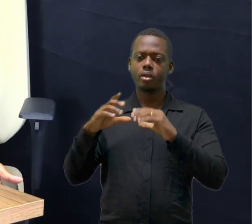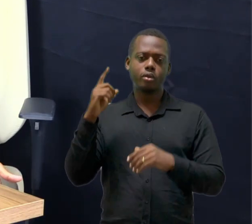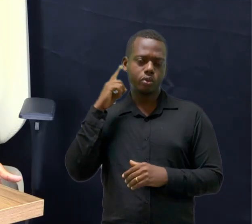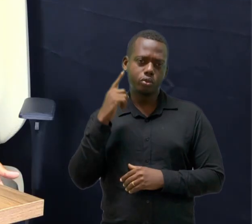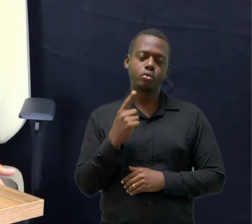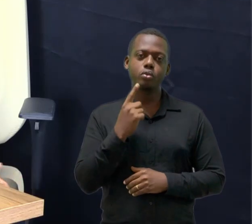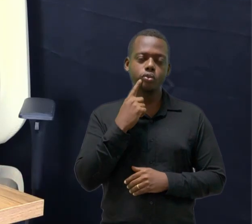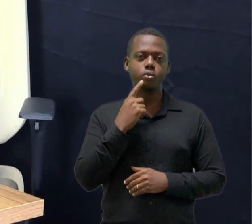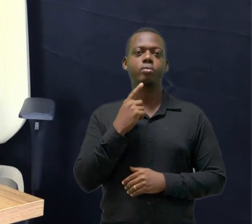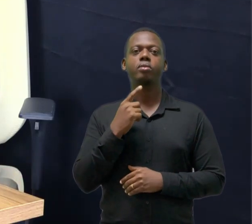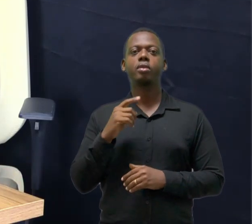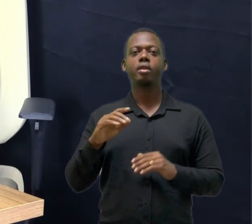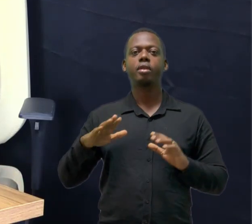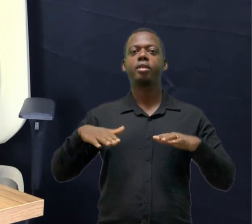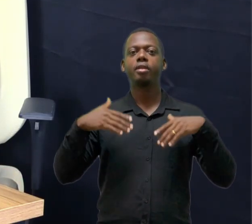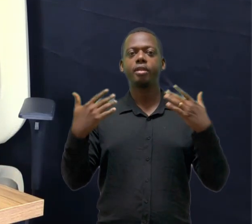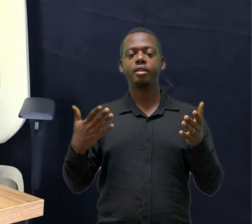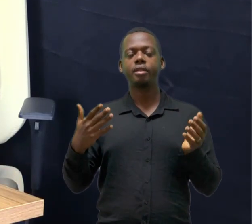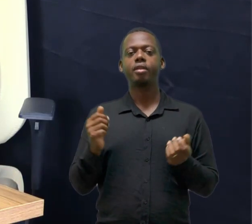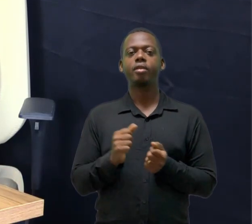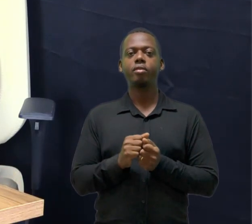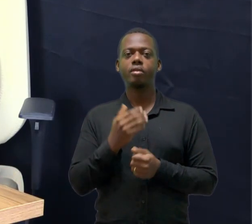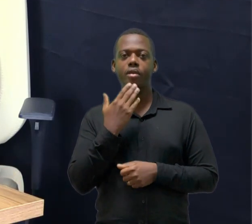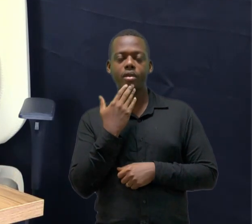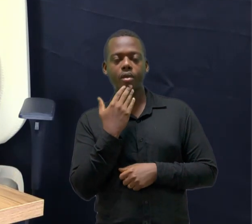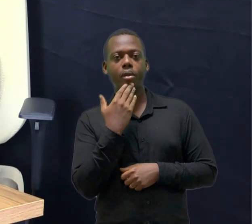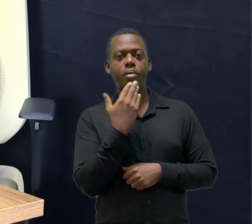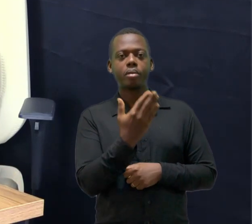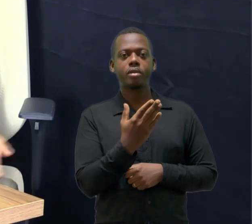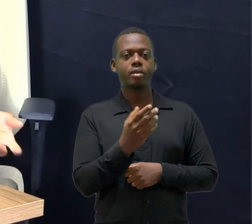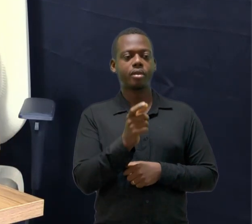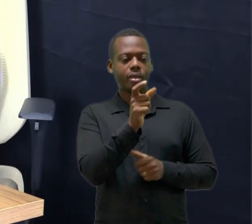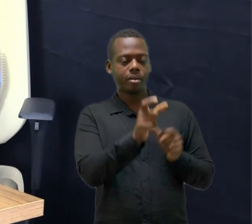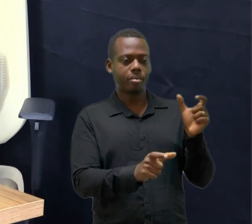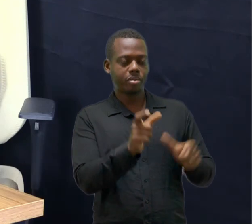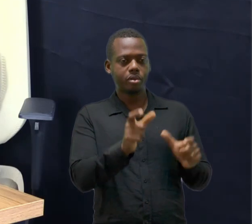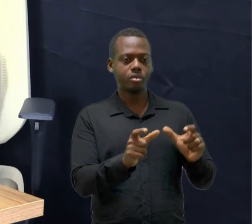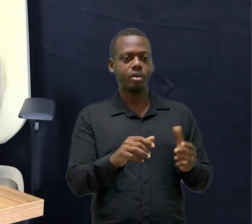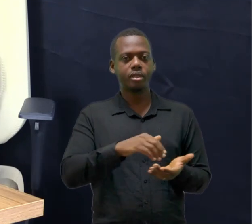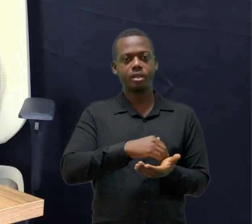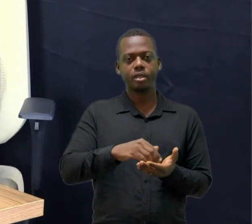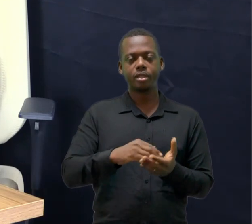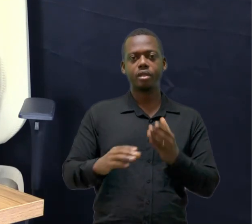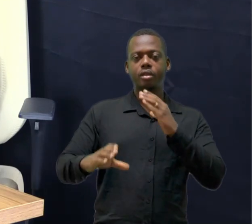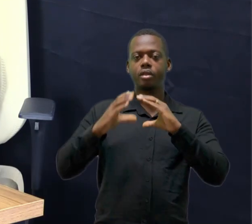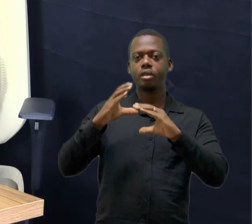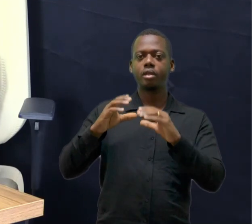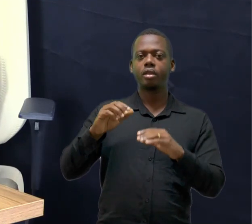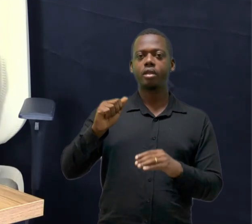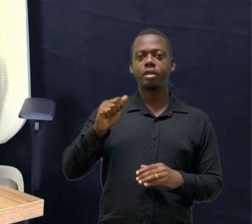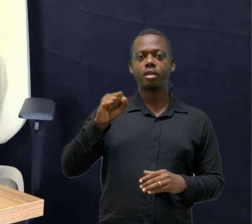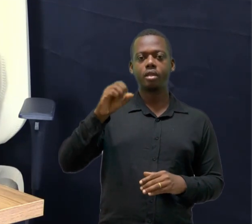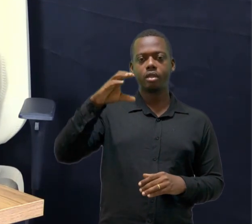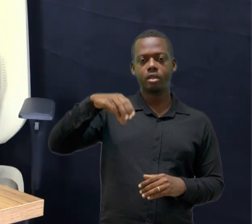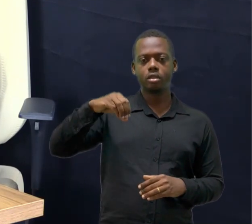surdo, né? Então, quando você faz esse pedido, né, ao pessoal da Secretaria de Comunicação, a SCOM, né, da prefeitura,